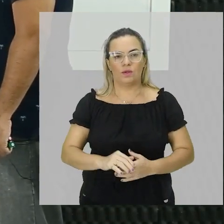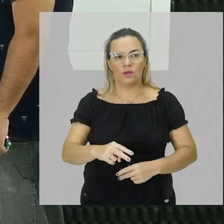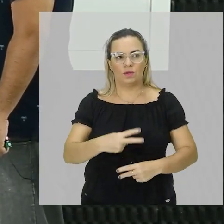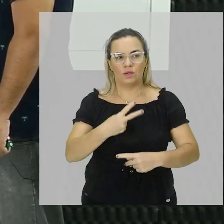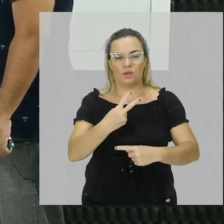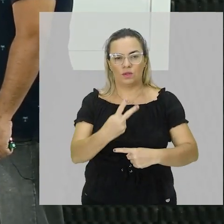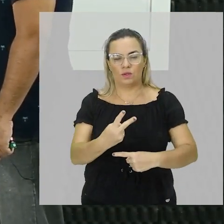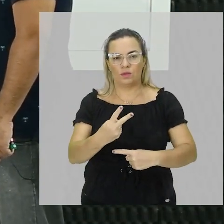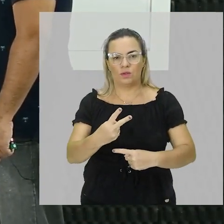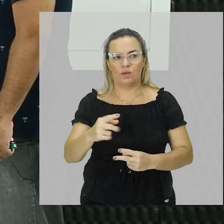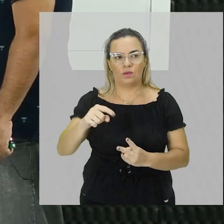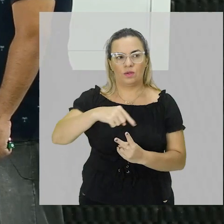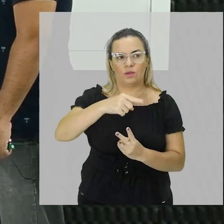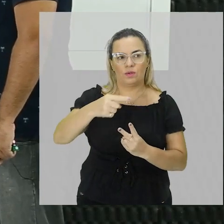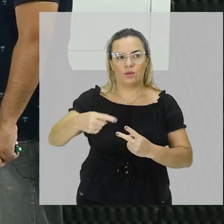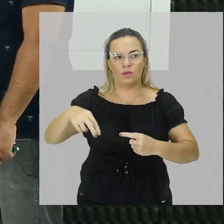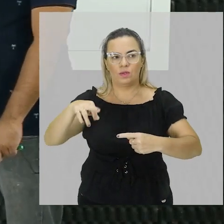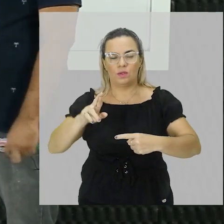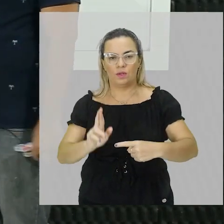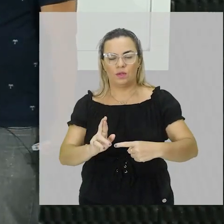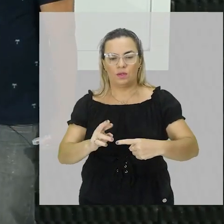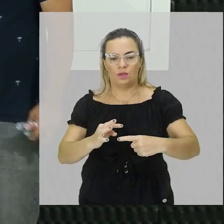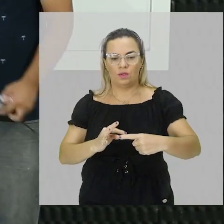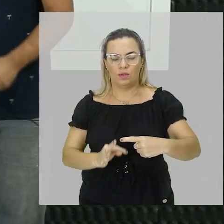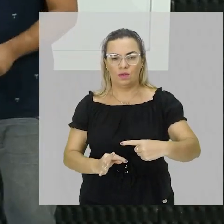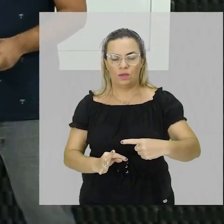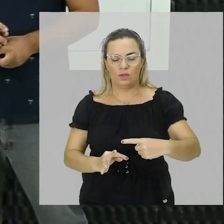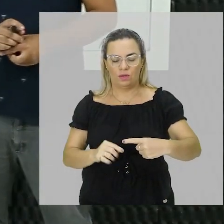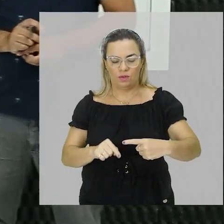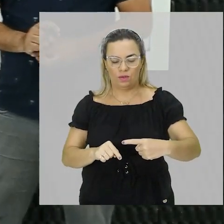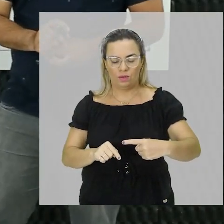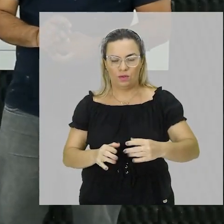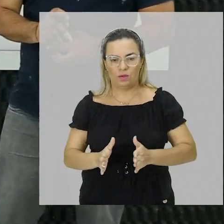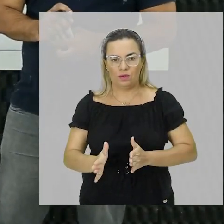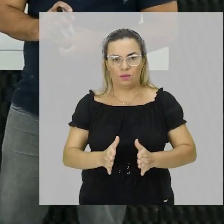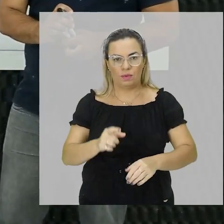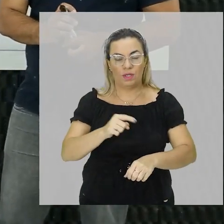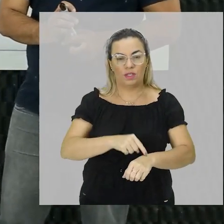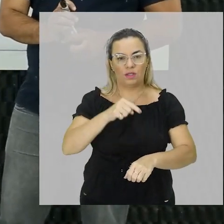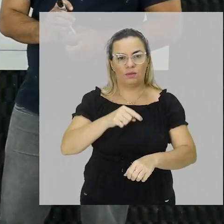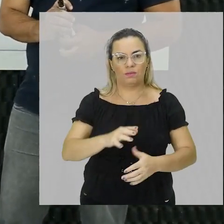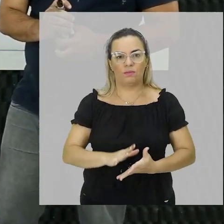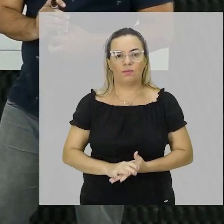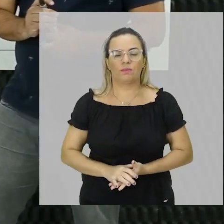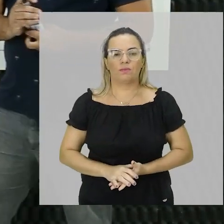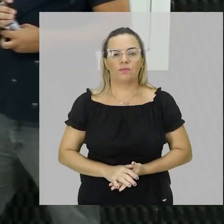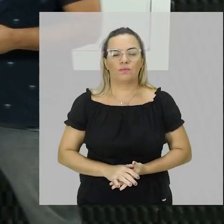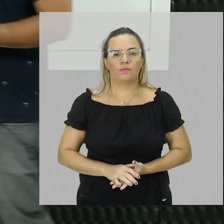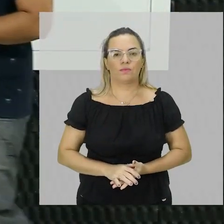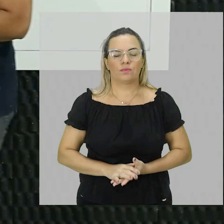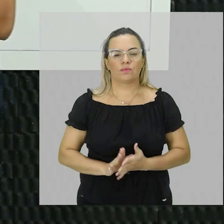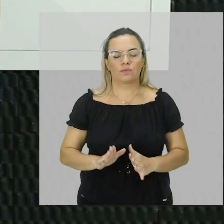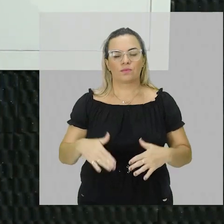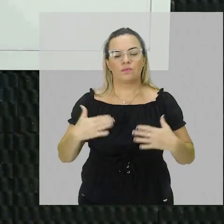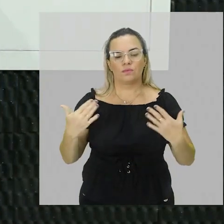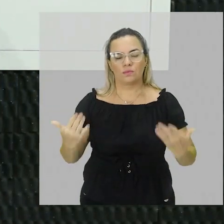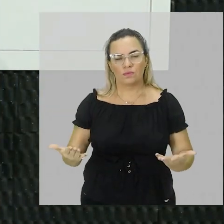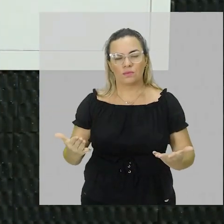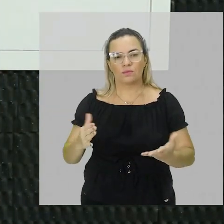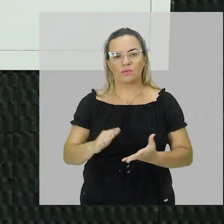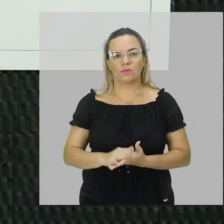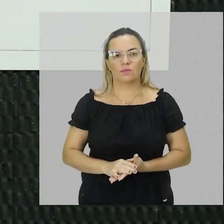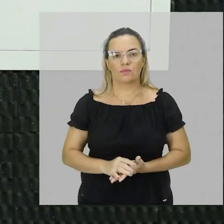2πr, e em função do período, que eu vou chamar de t. Tá certo? Uma outra coisa que a gente